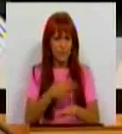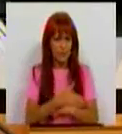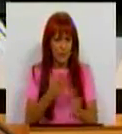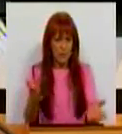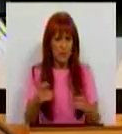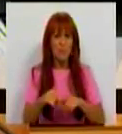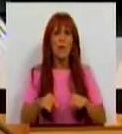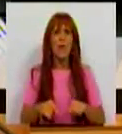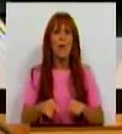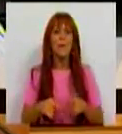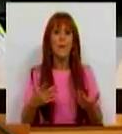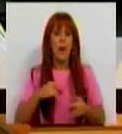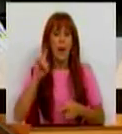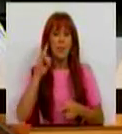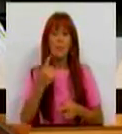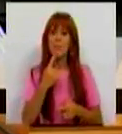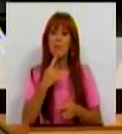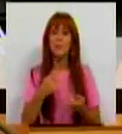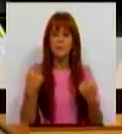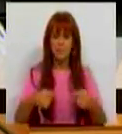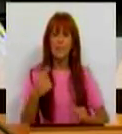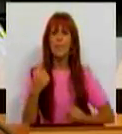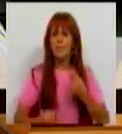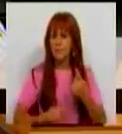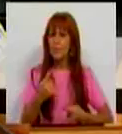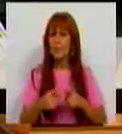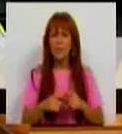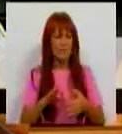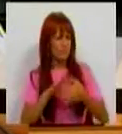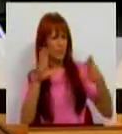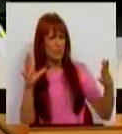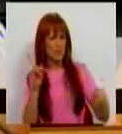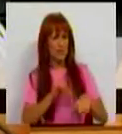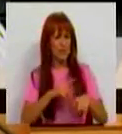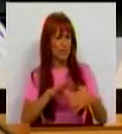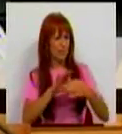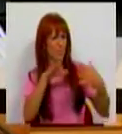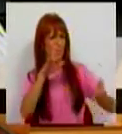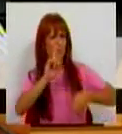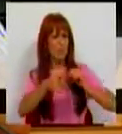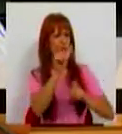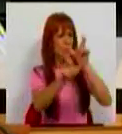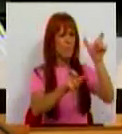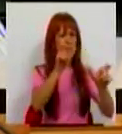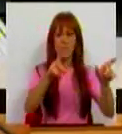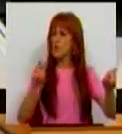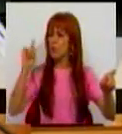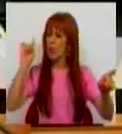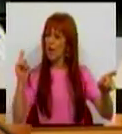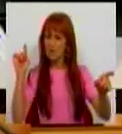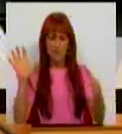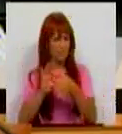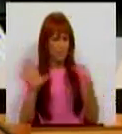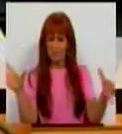Estado e, portanto, é importante perceber que há aqui alguma dissintonia cronológica entre as palavras e a